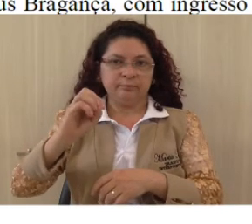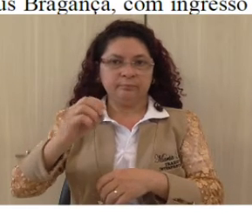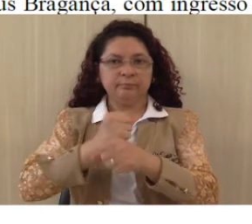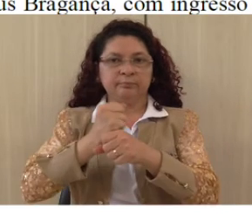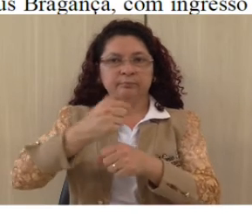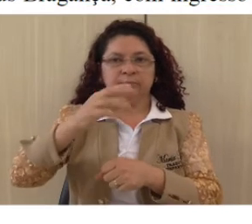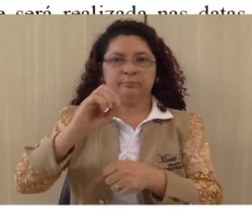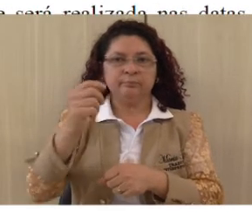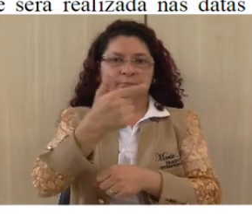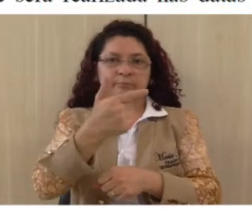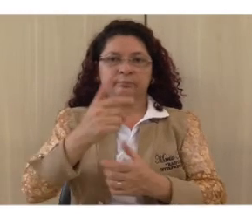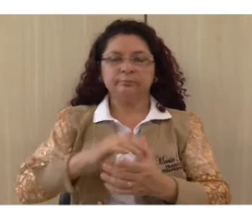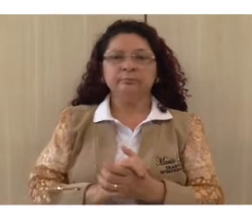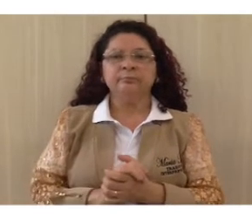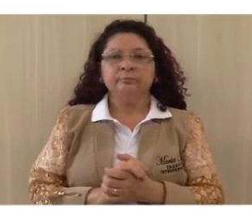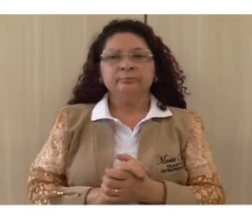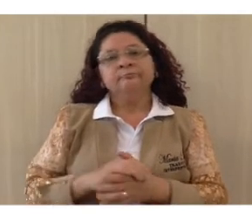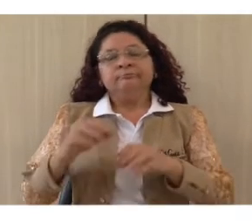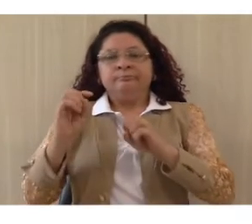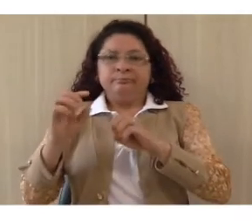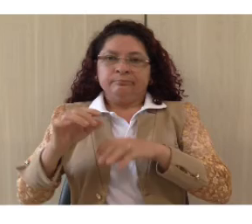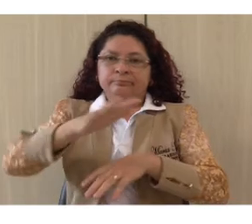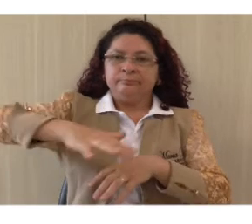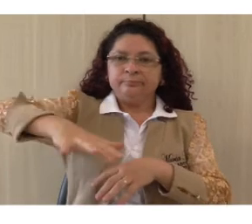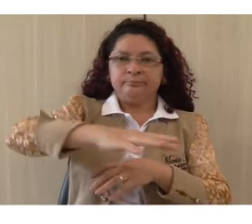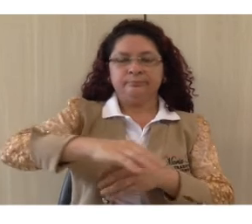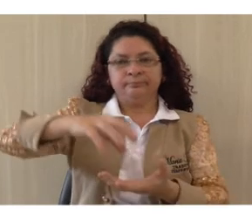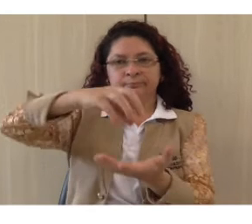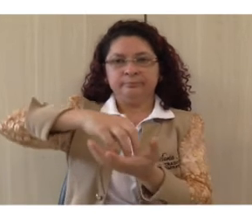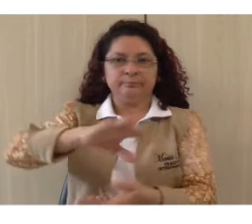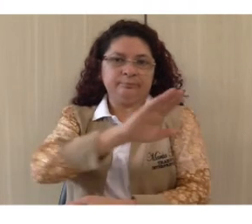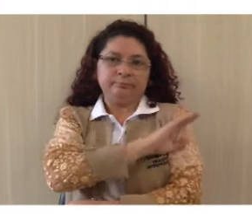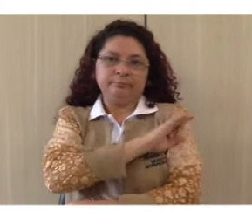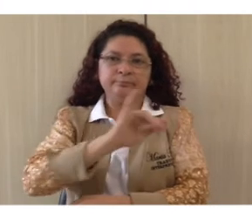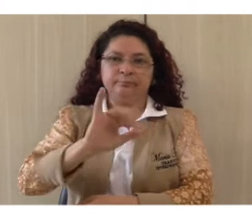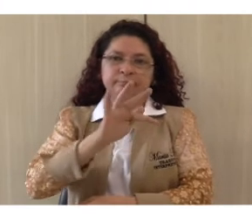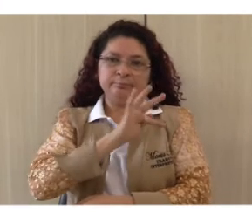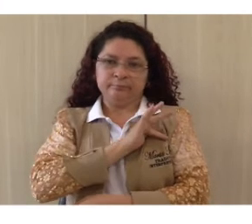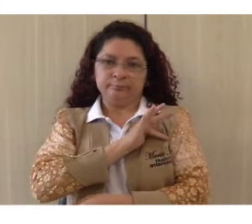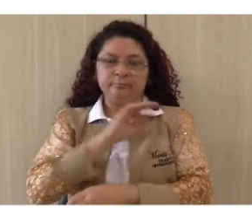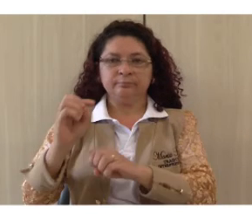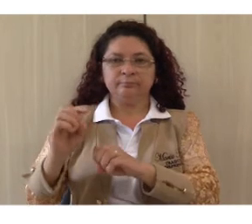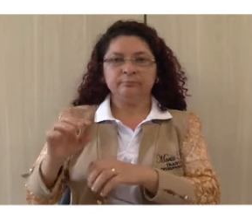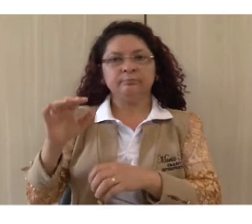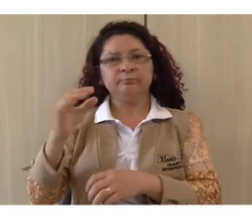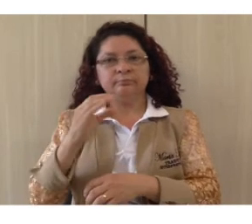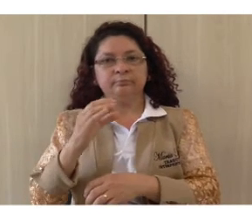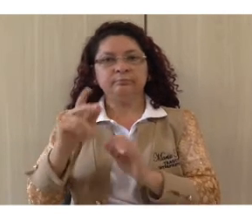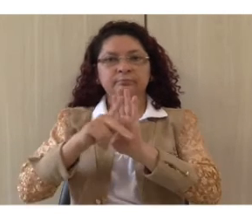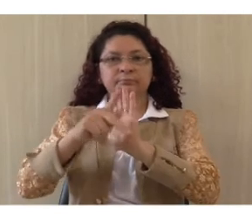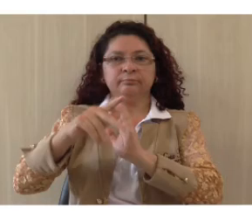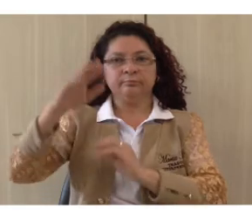2022. O diretor-geral do Campus Bragança, do Instituto Federal de Educação, Ciência e Tecnologia